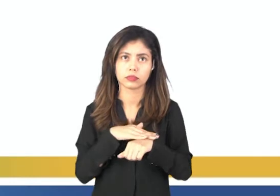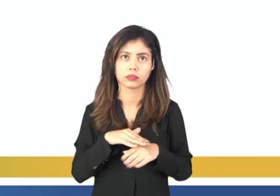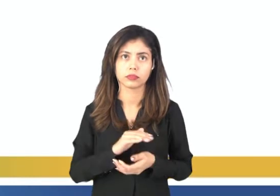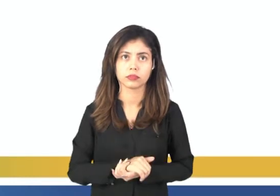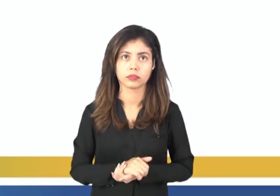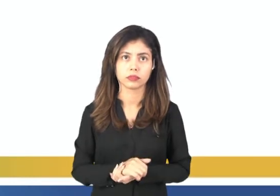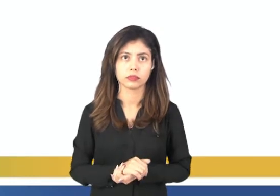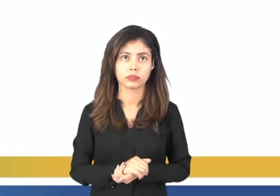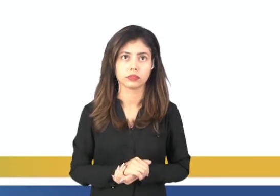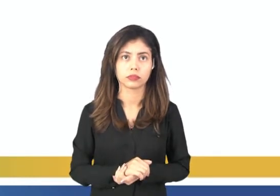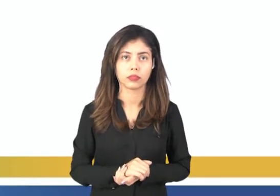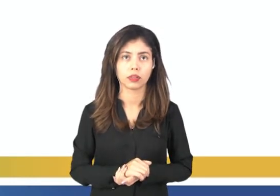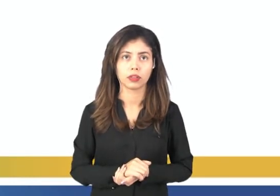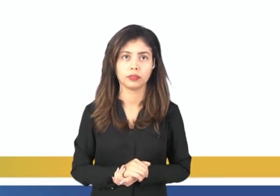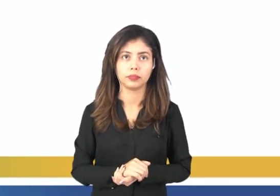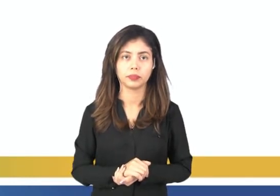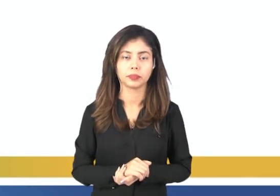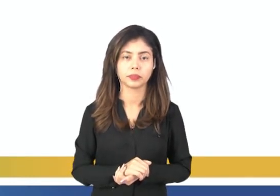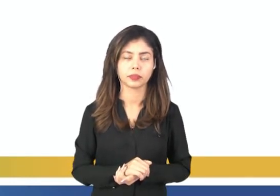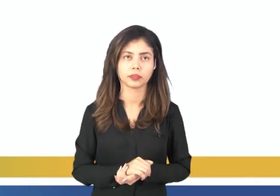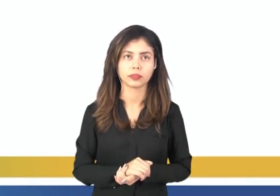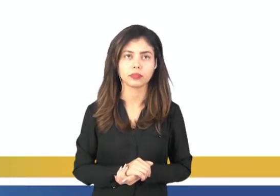E aí